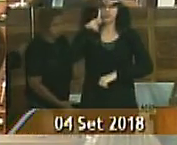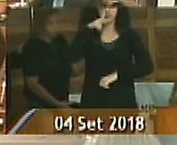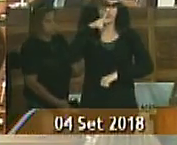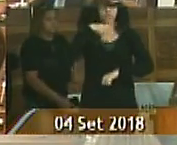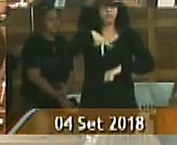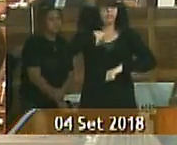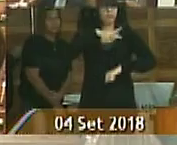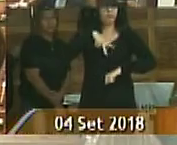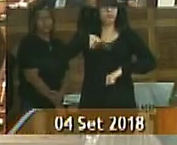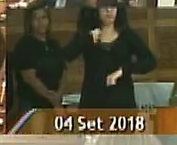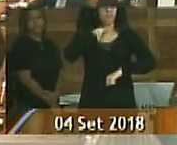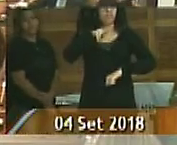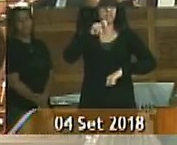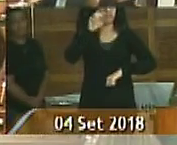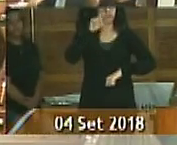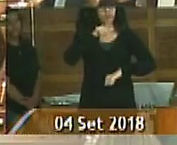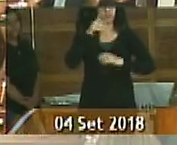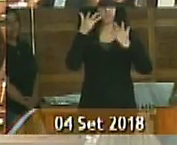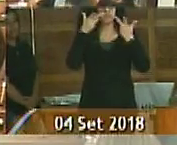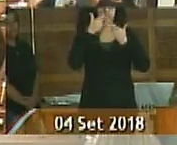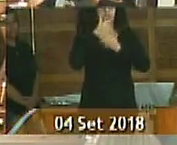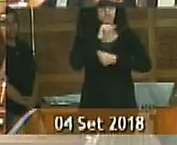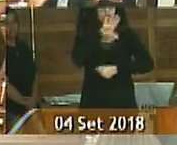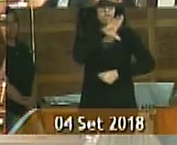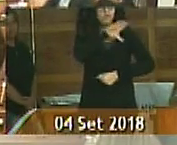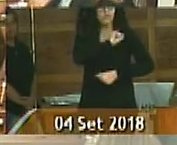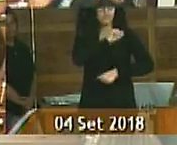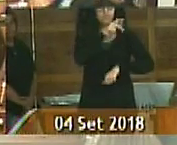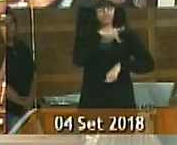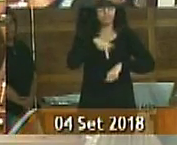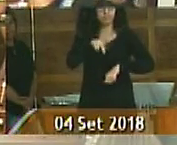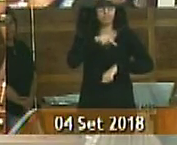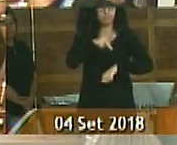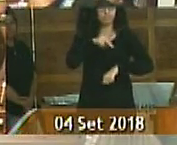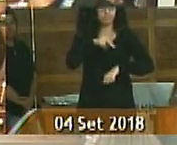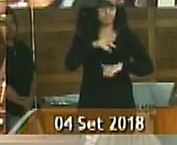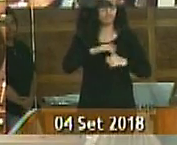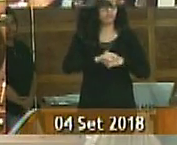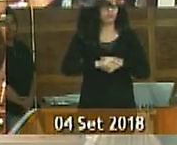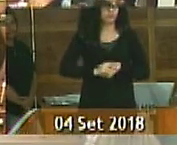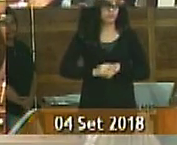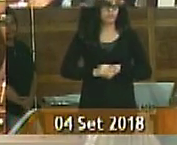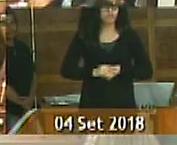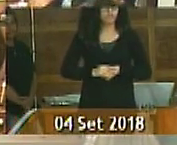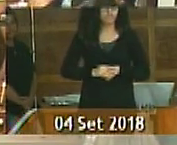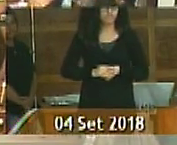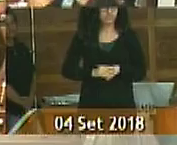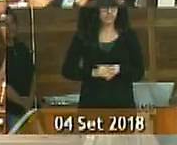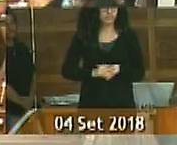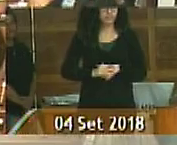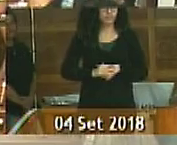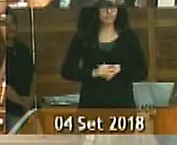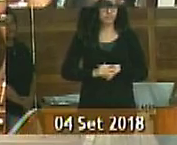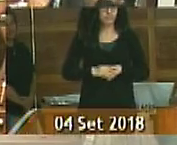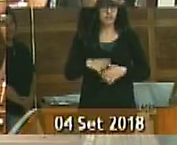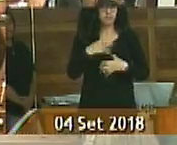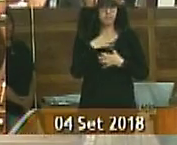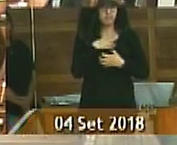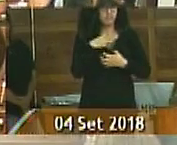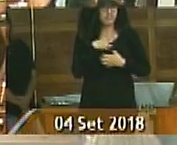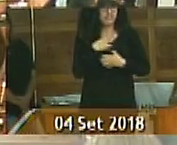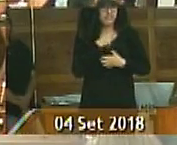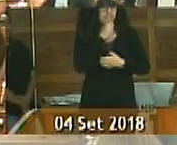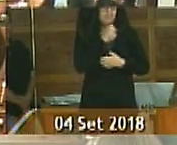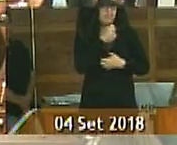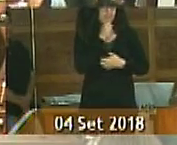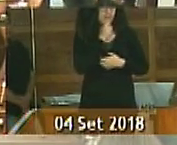civilidade, ato de amor à pátria, né? A brigada tem muito a ver com a esfera militar. Então, até me senti um pouco